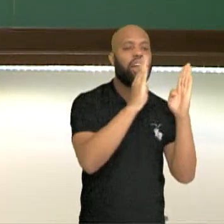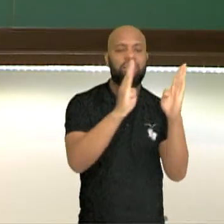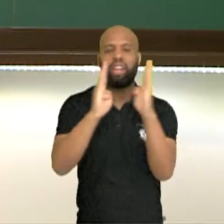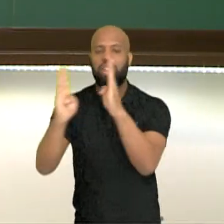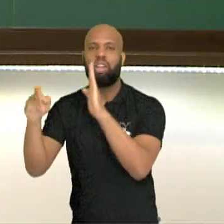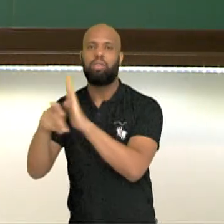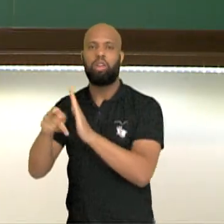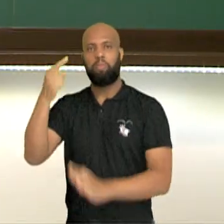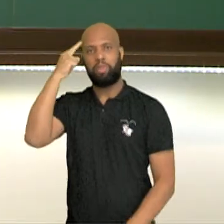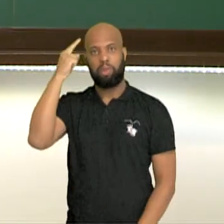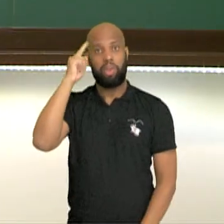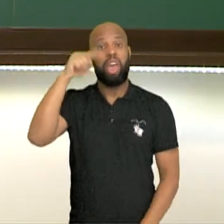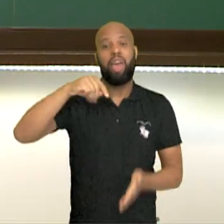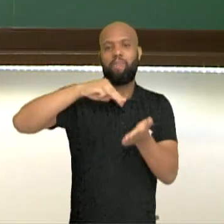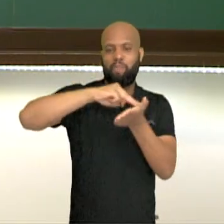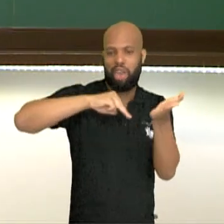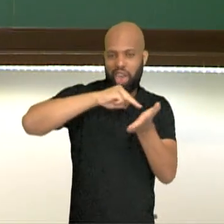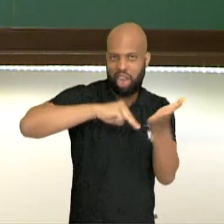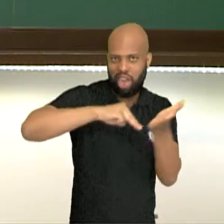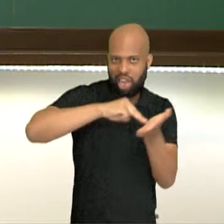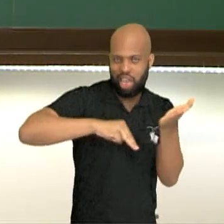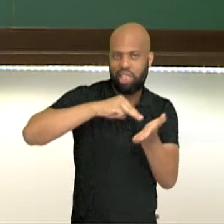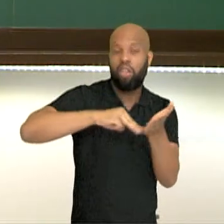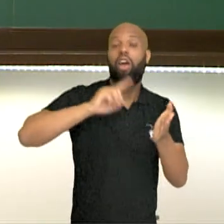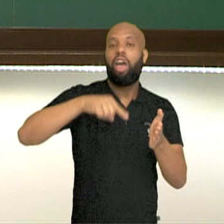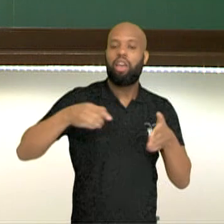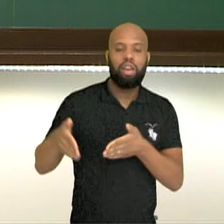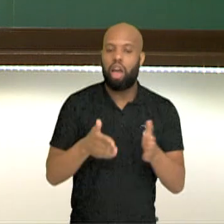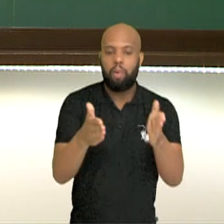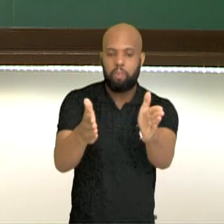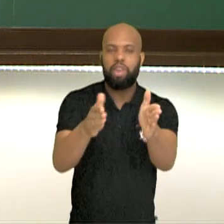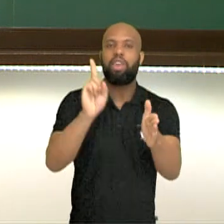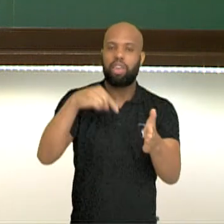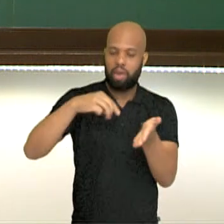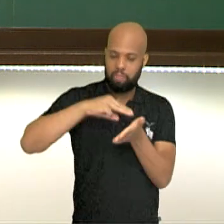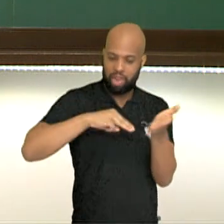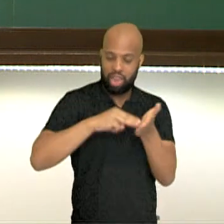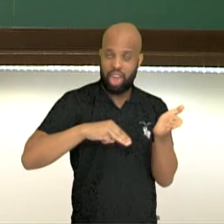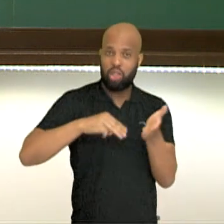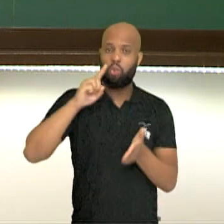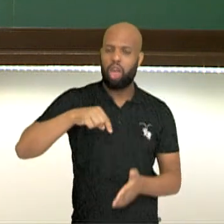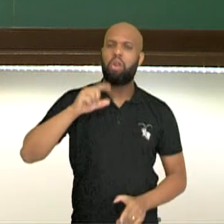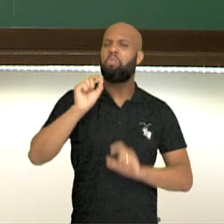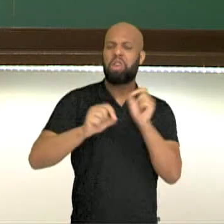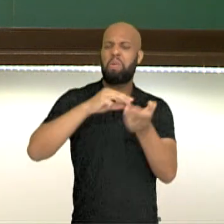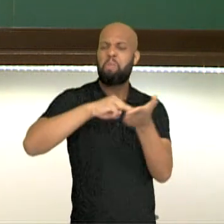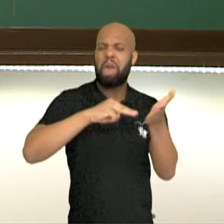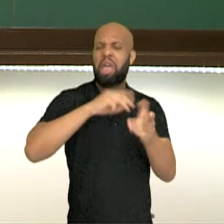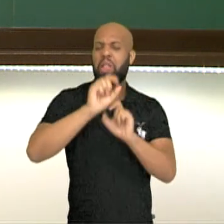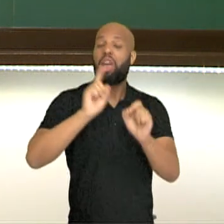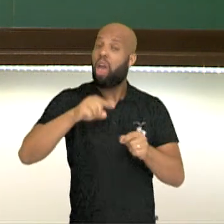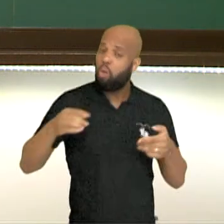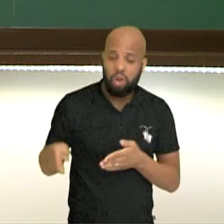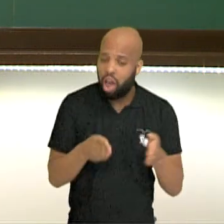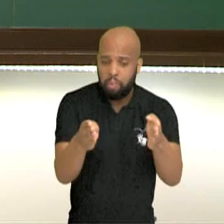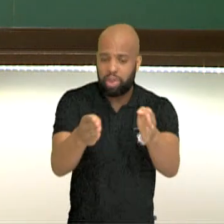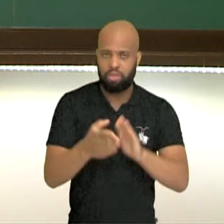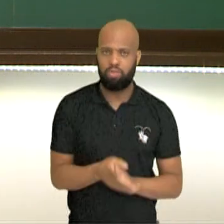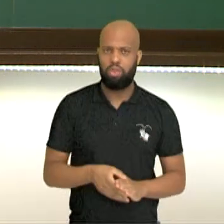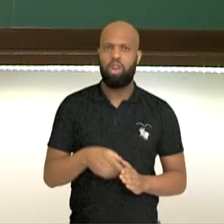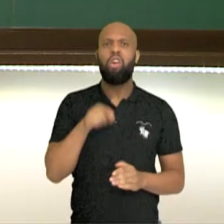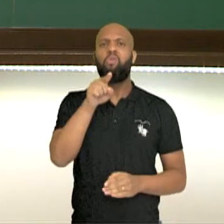são métodos, são caminhos, né? Método, a metodologia é sempre um caminho. A qual caminho você vai